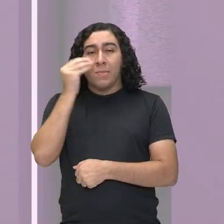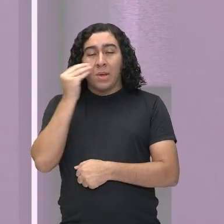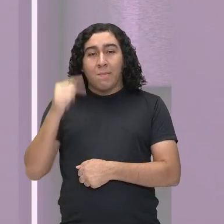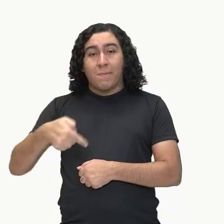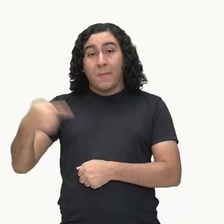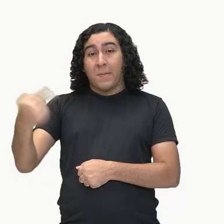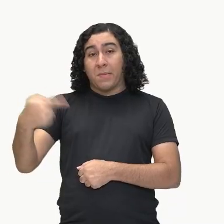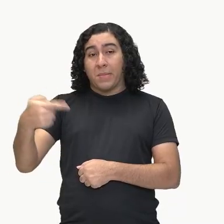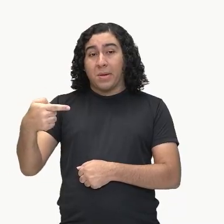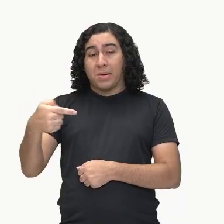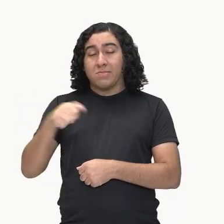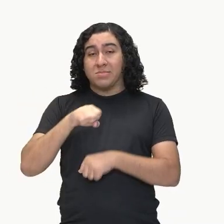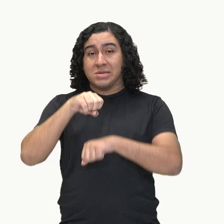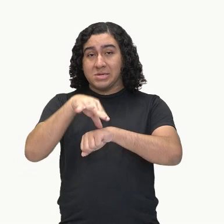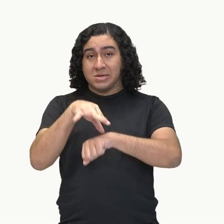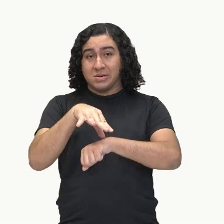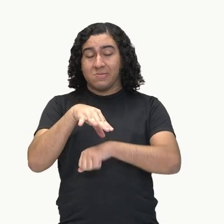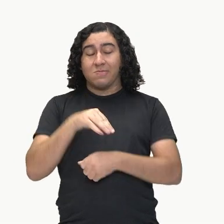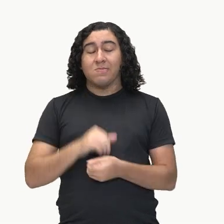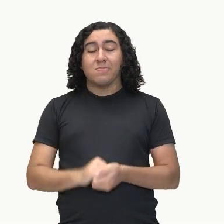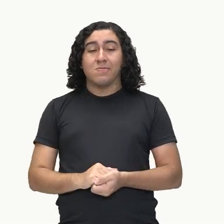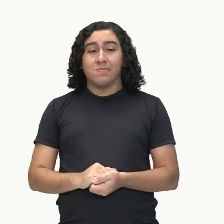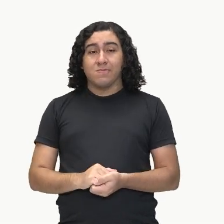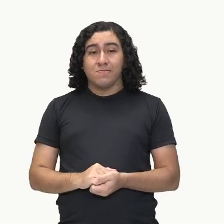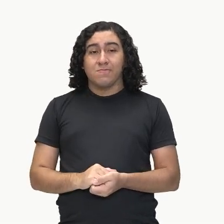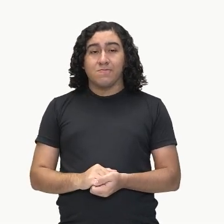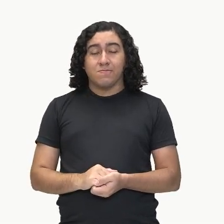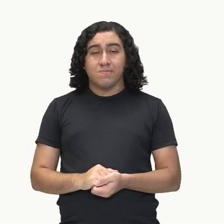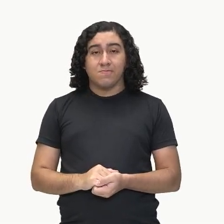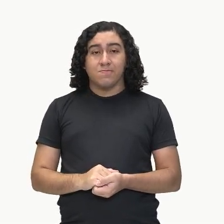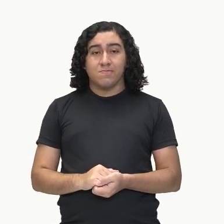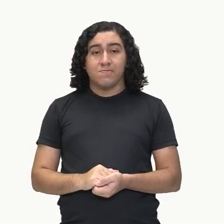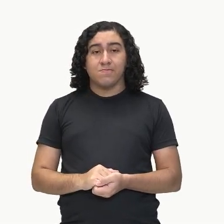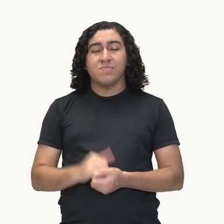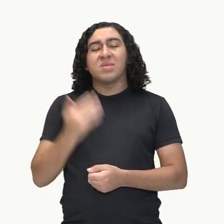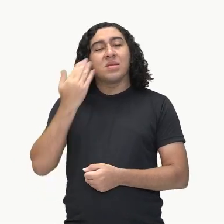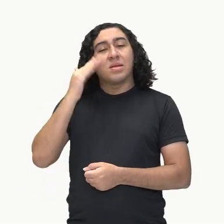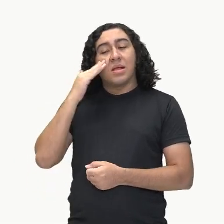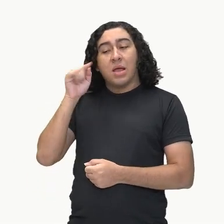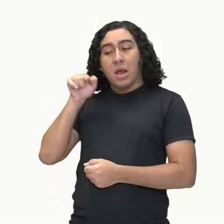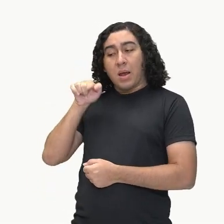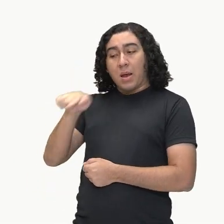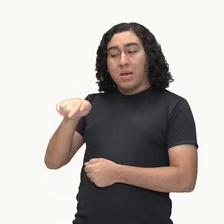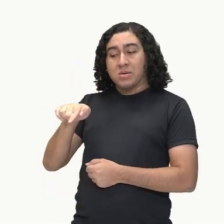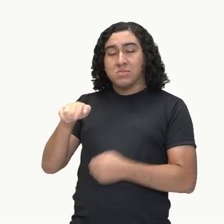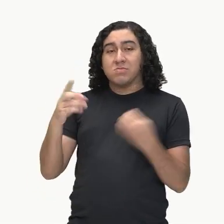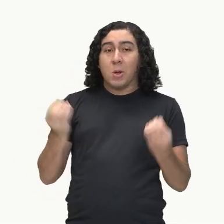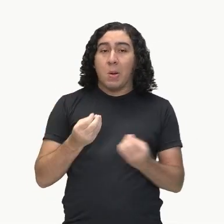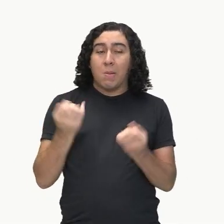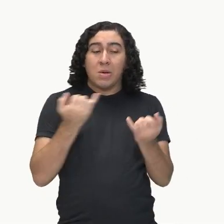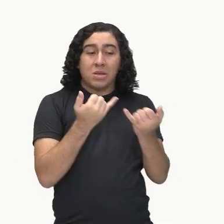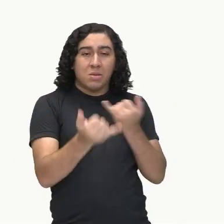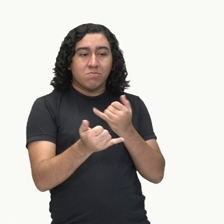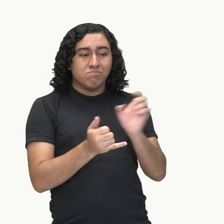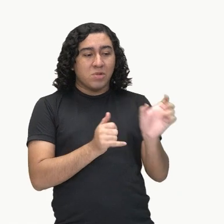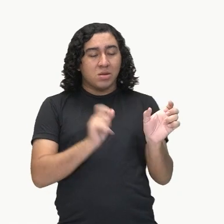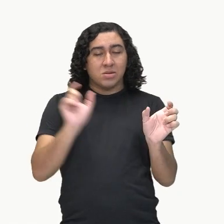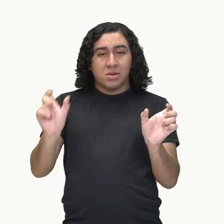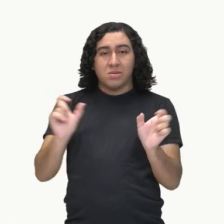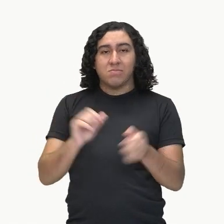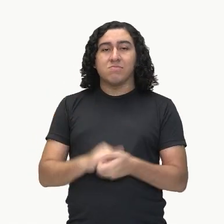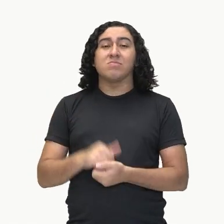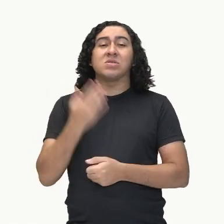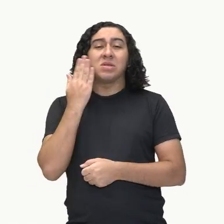primeira observação que diz o seguinte: identificação de termos semelhantes. Peguei a adição